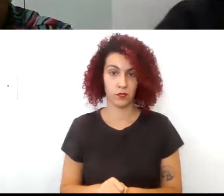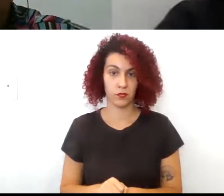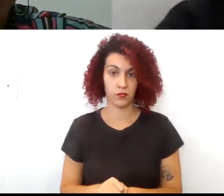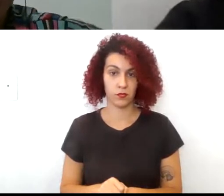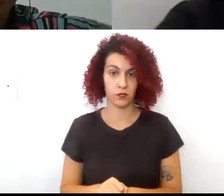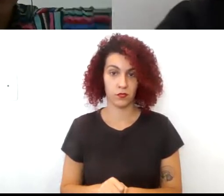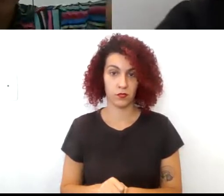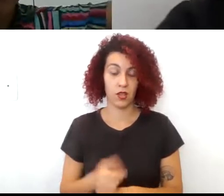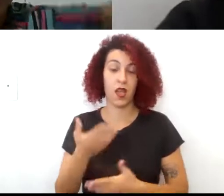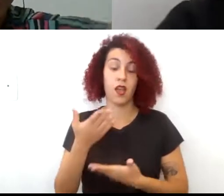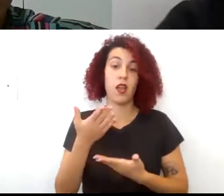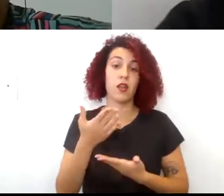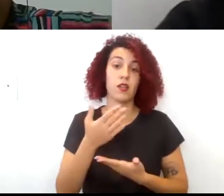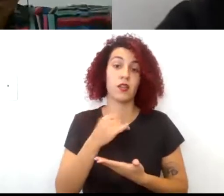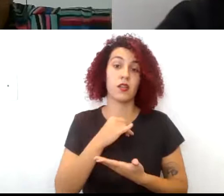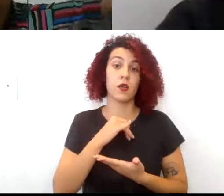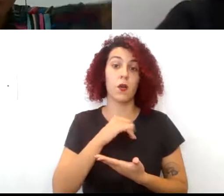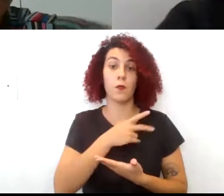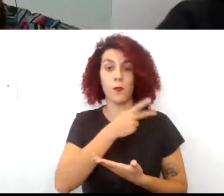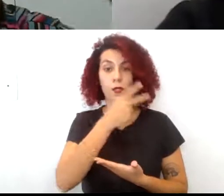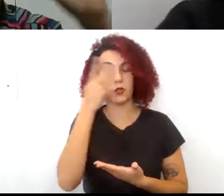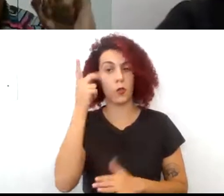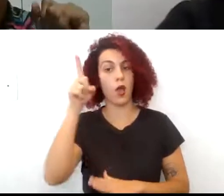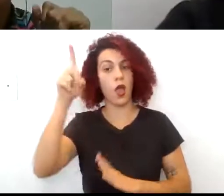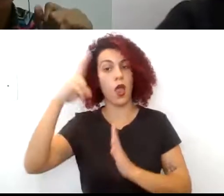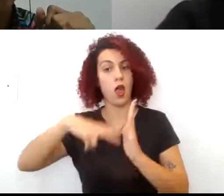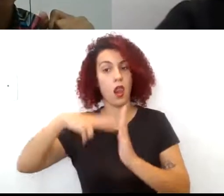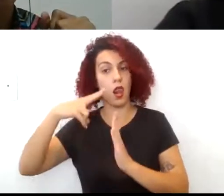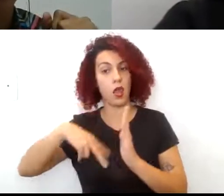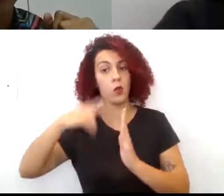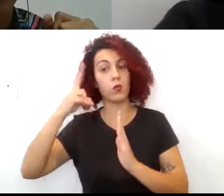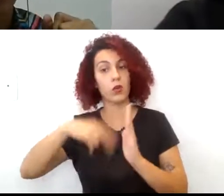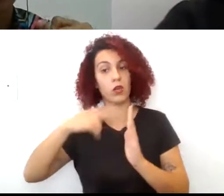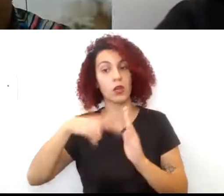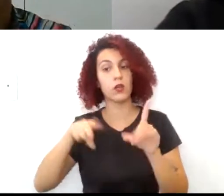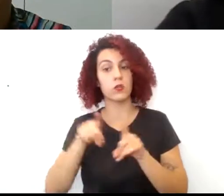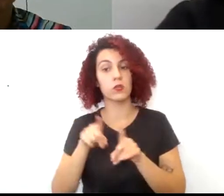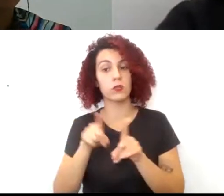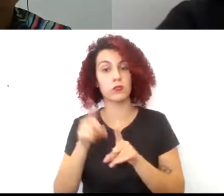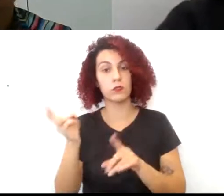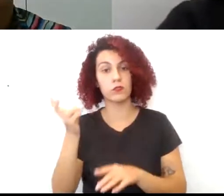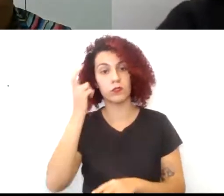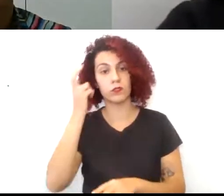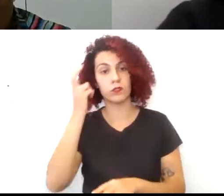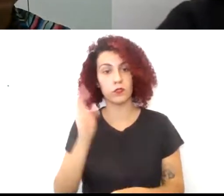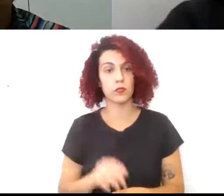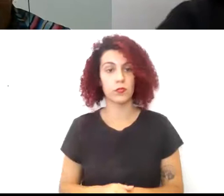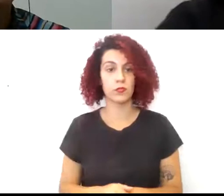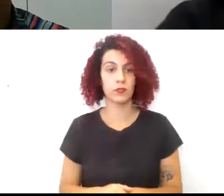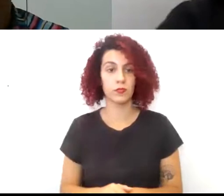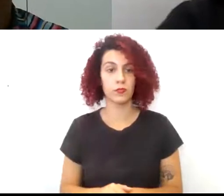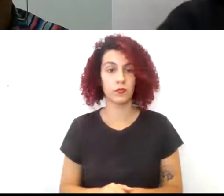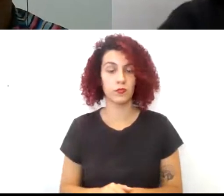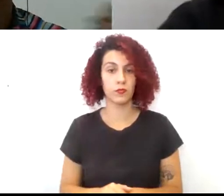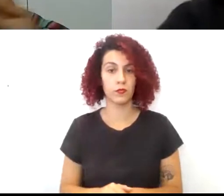ela foi enganada mas alguém que ela leu leu ele segura essa Marimba